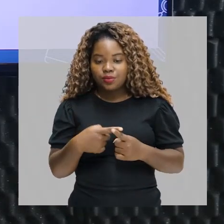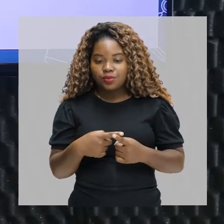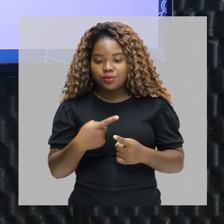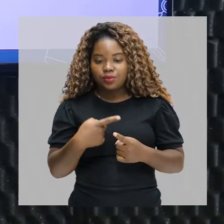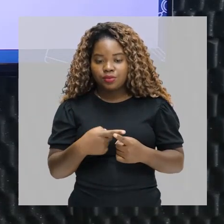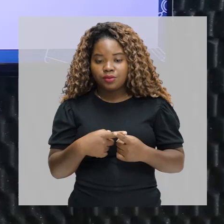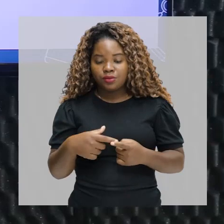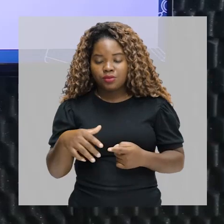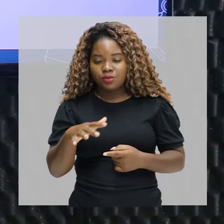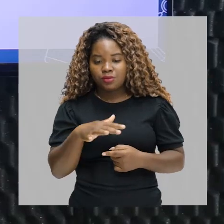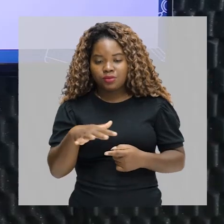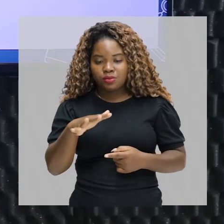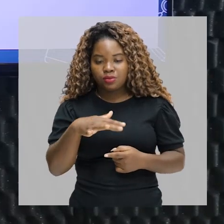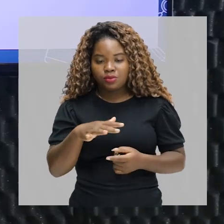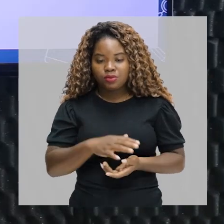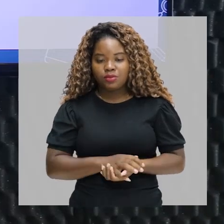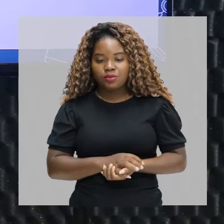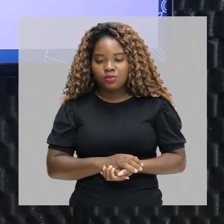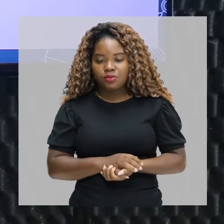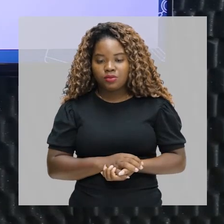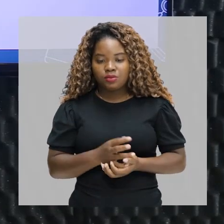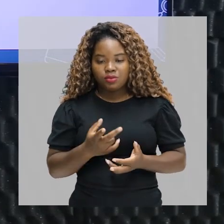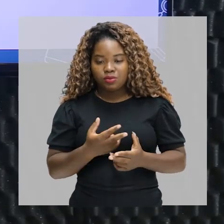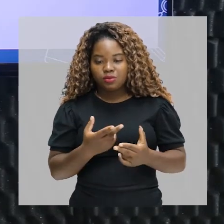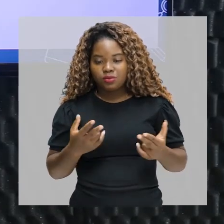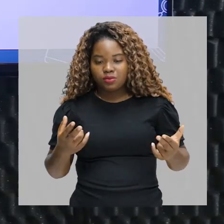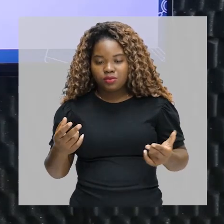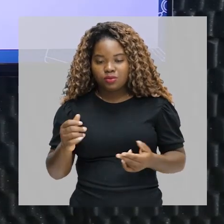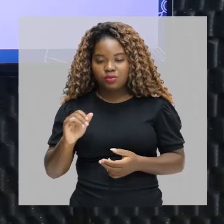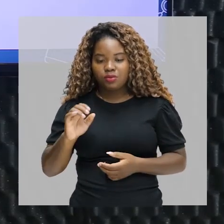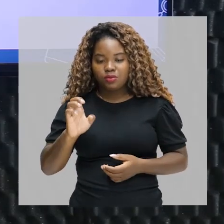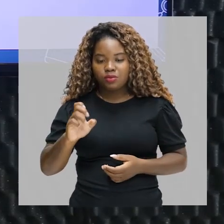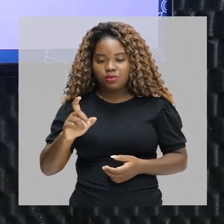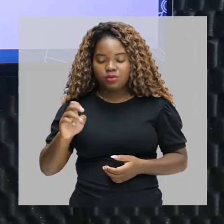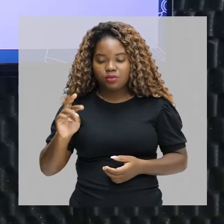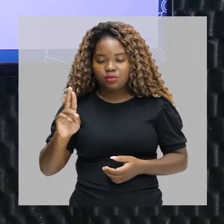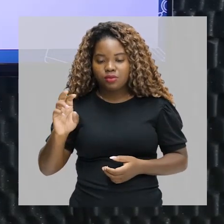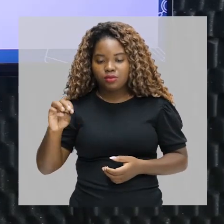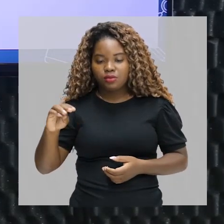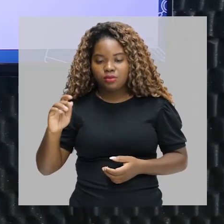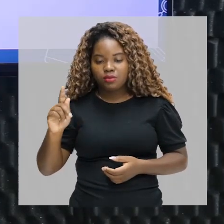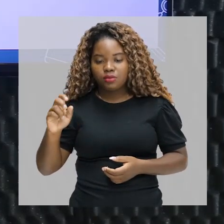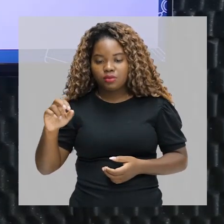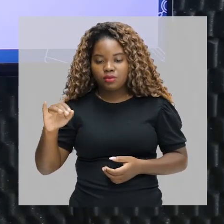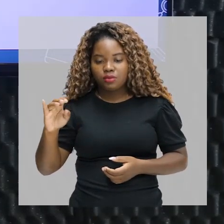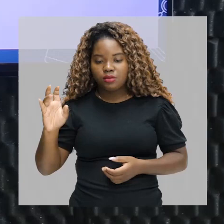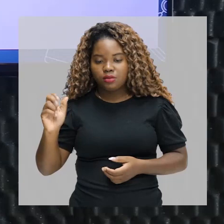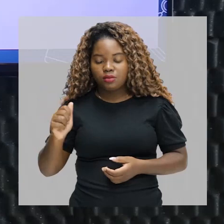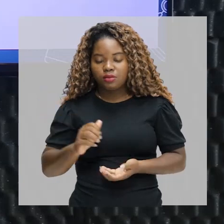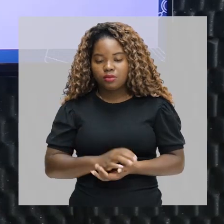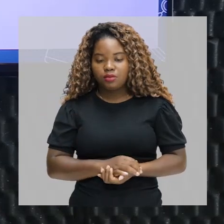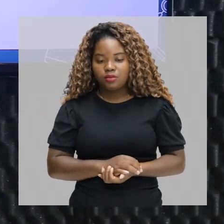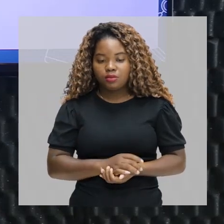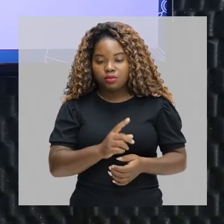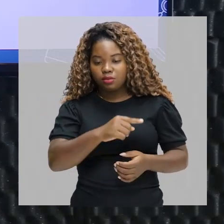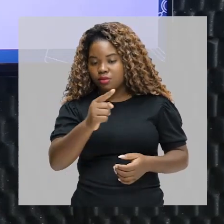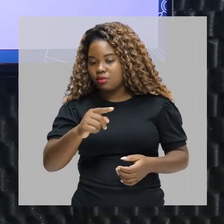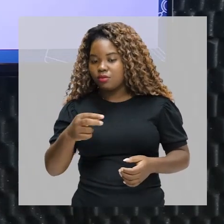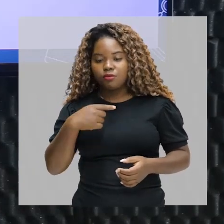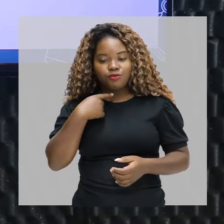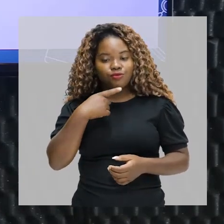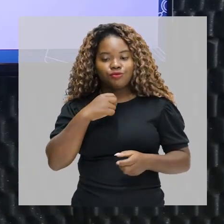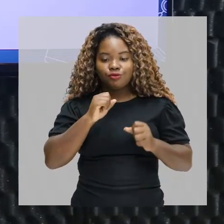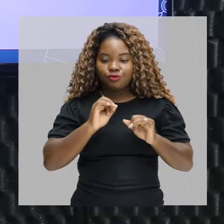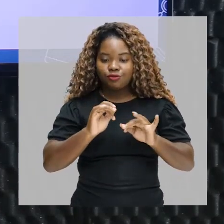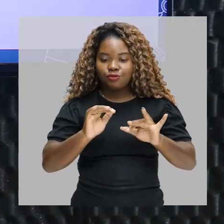em um espaço muito rarefeito, essas ondas mecânicas elas não vão conseguir se propagar. Isso quando nós estamos